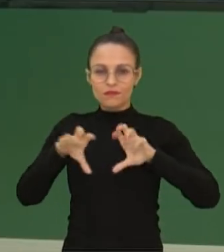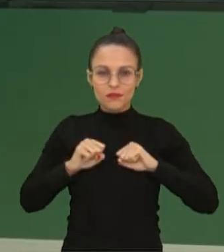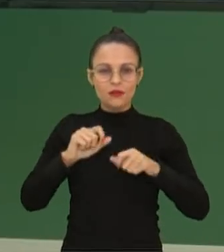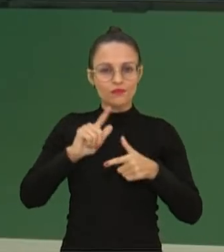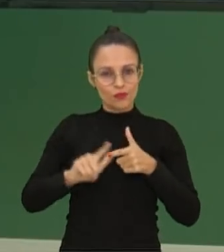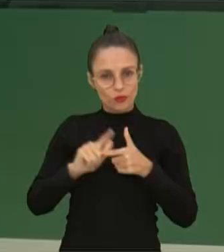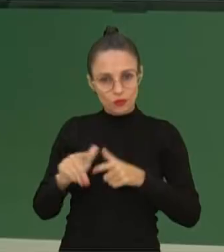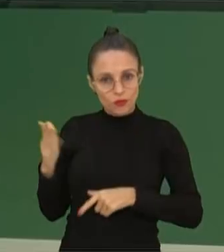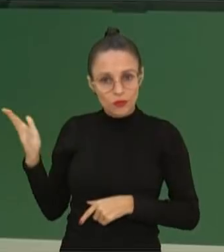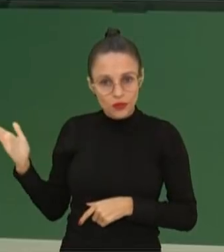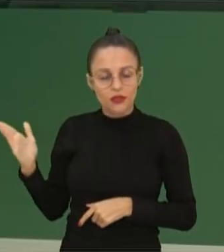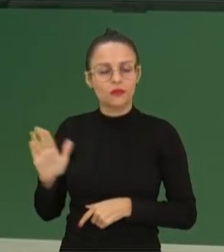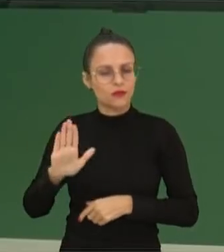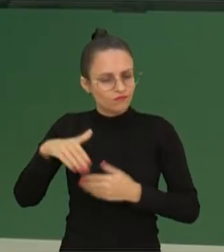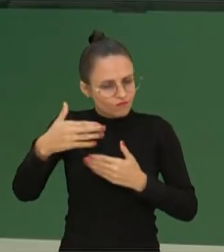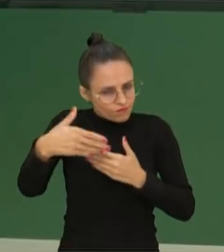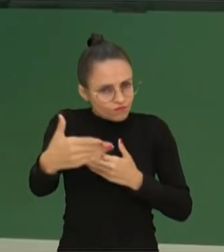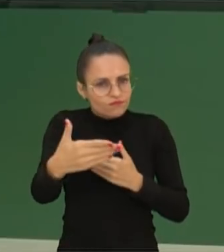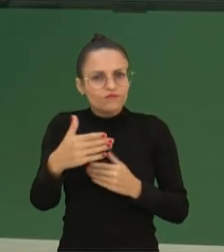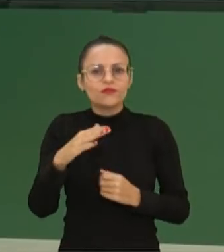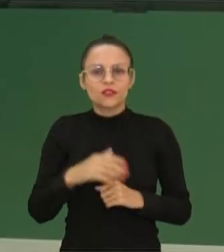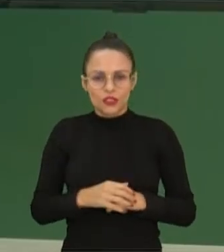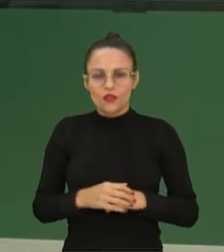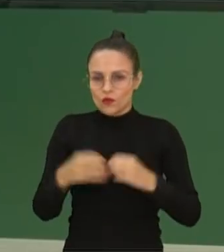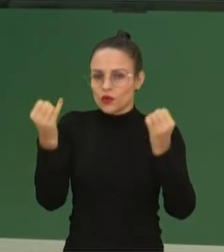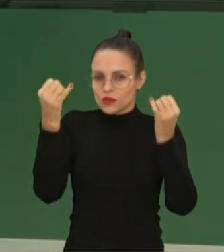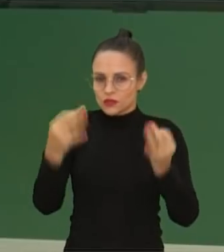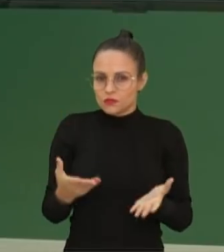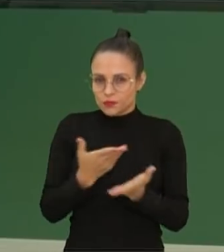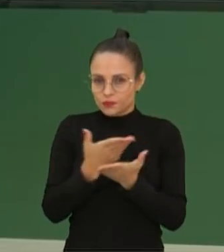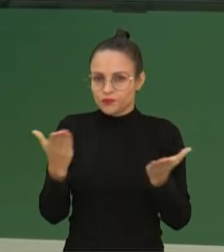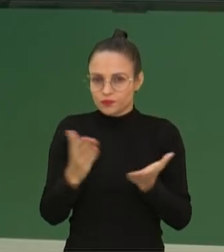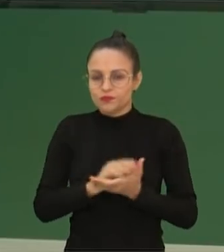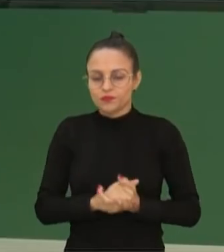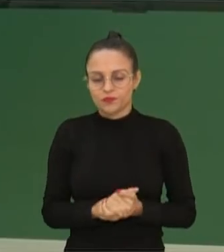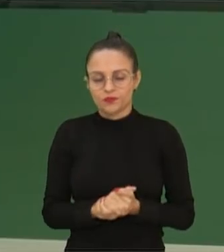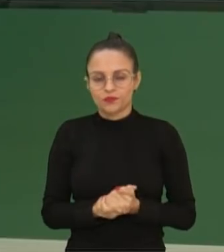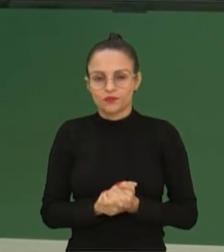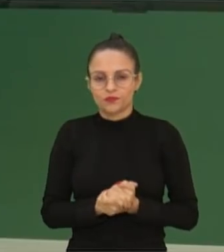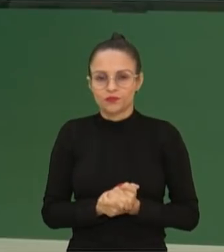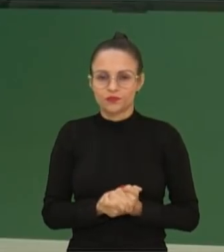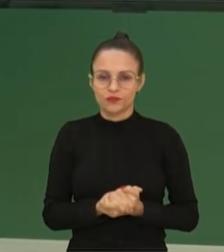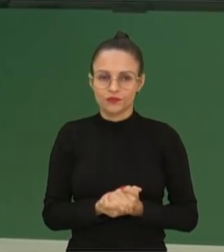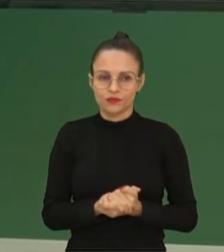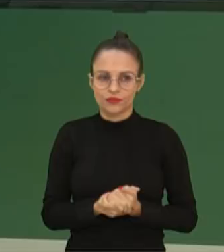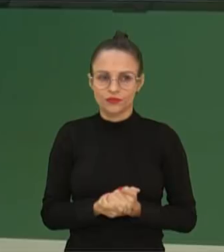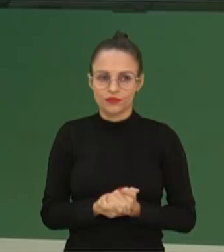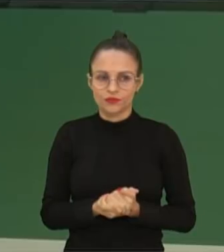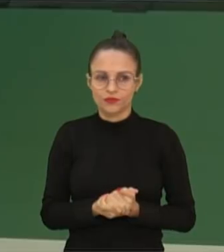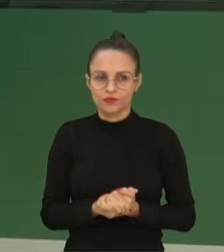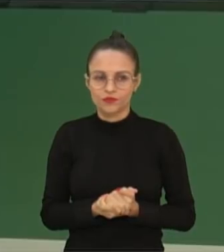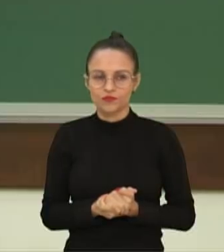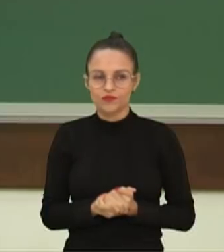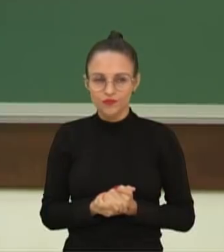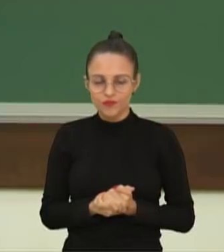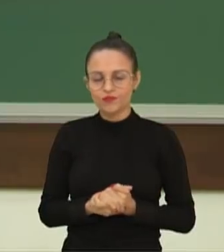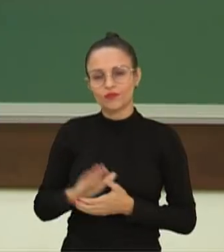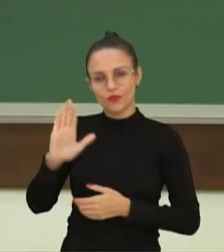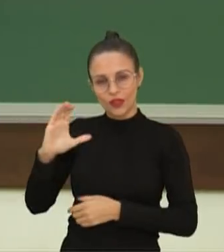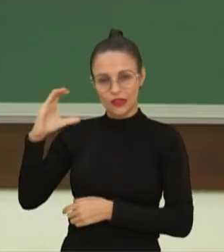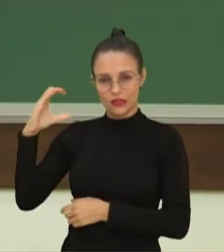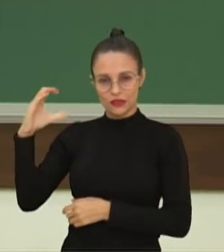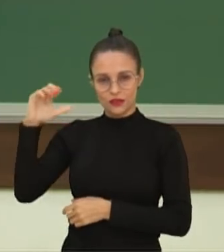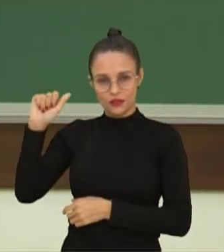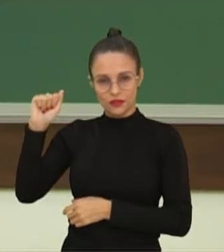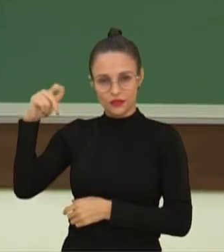problema, tá? Depois, mais pra frente aí, eu vou comentar aqui um pouquinho com vocês. E quanto aos